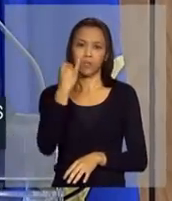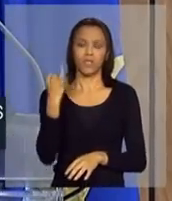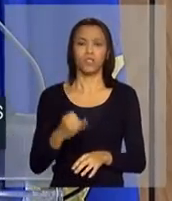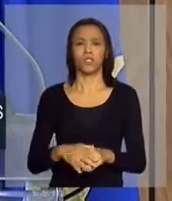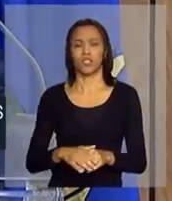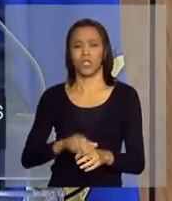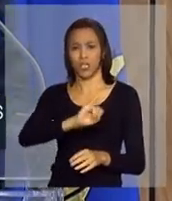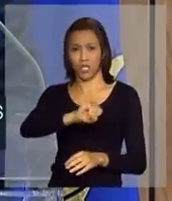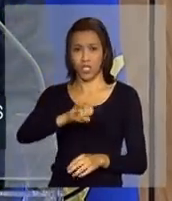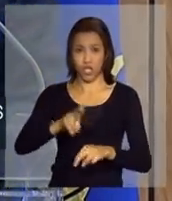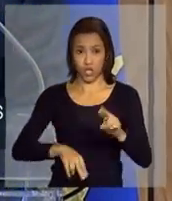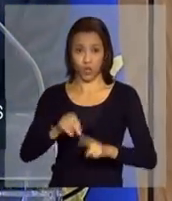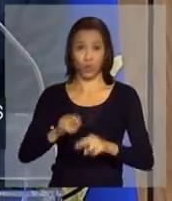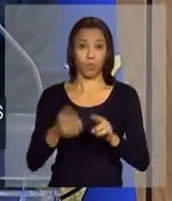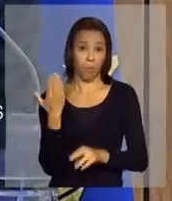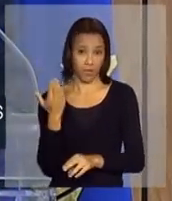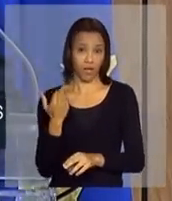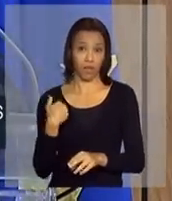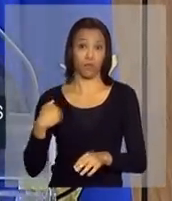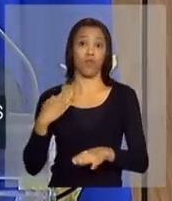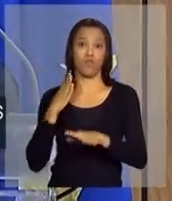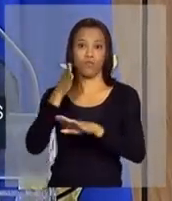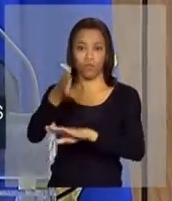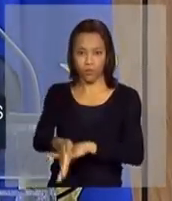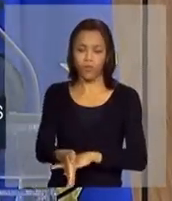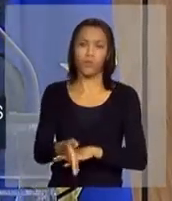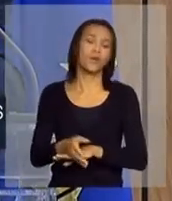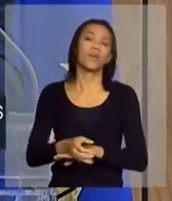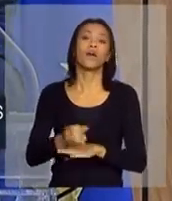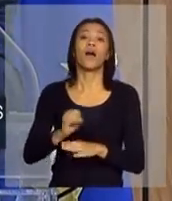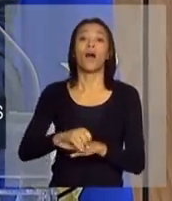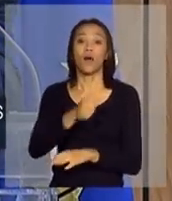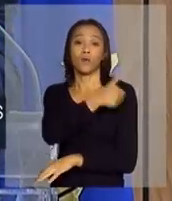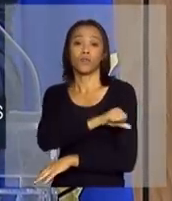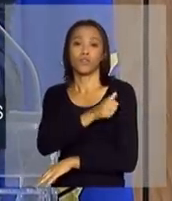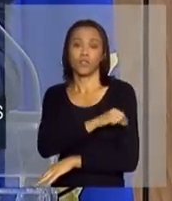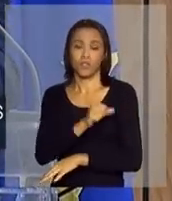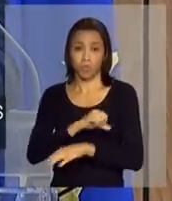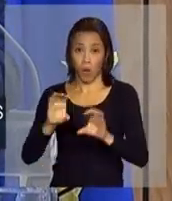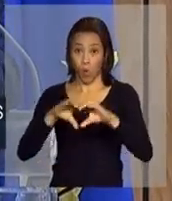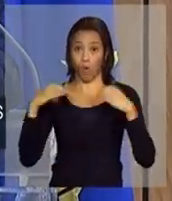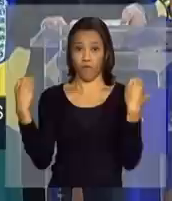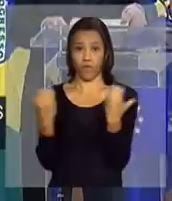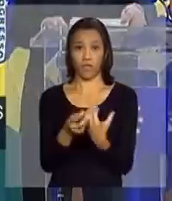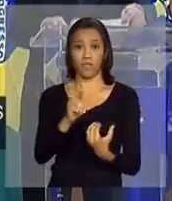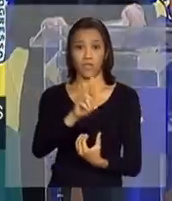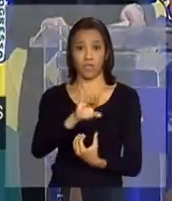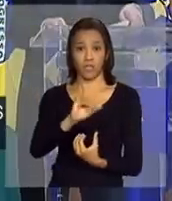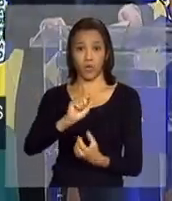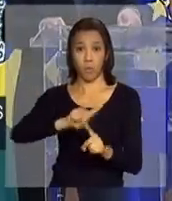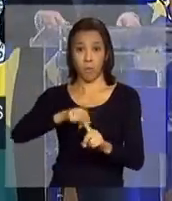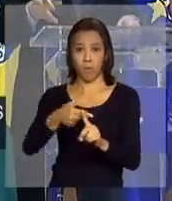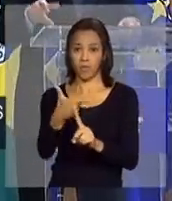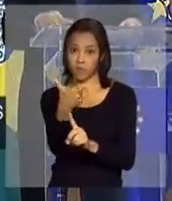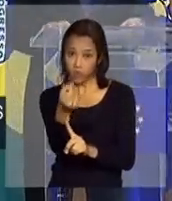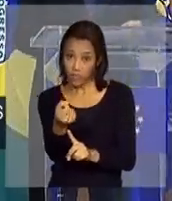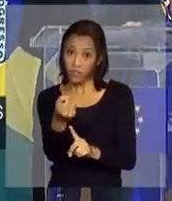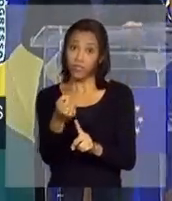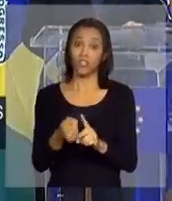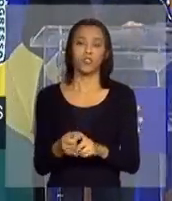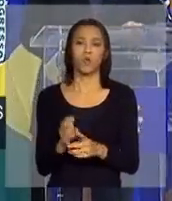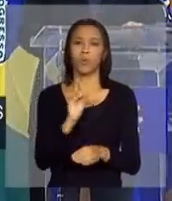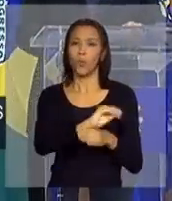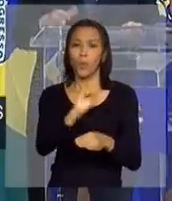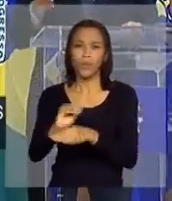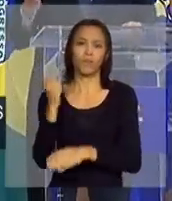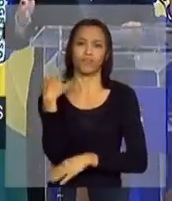passado estive no Rio de Janeiro para participar na conferência Rio Mais 20 sobre desenvolvimento sustentável. Mais uma vez quero